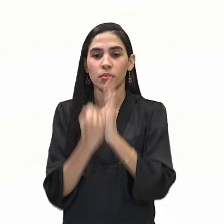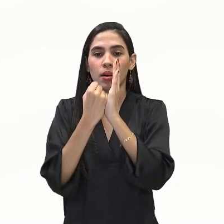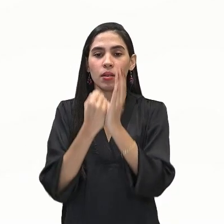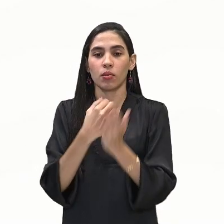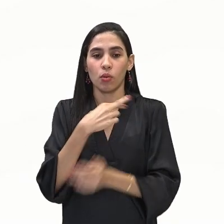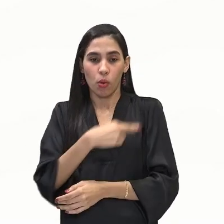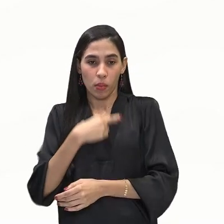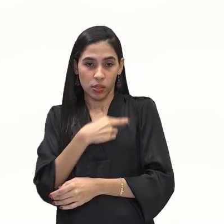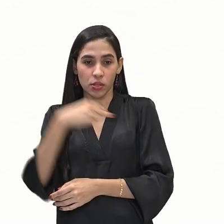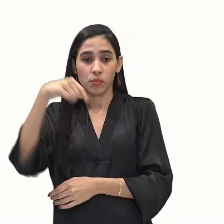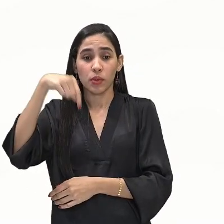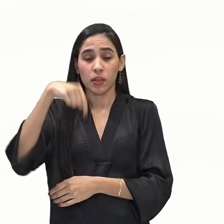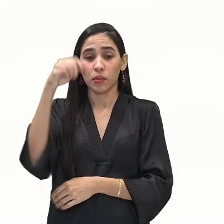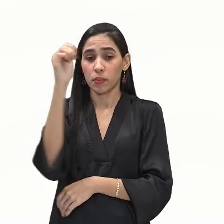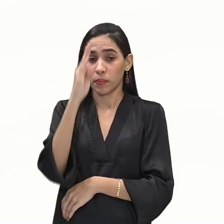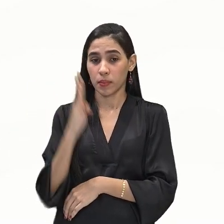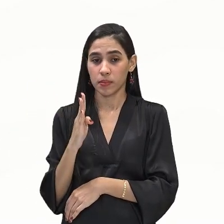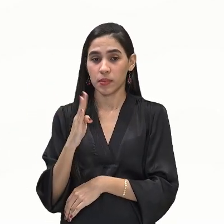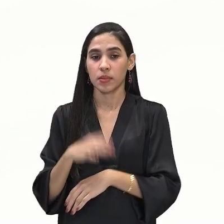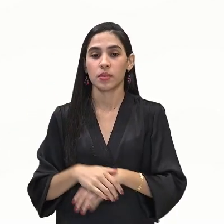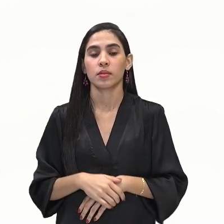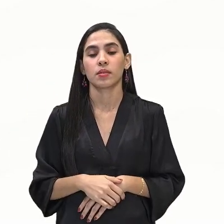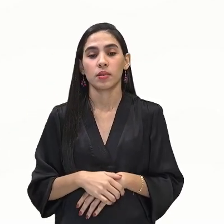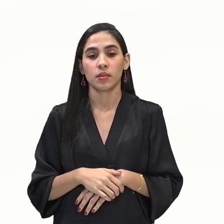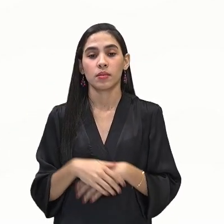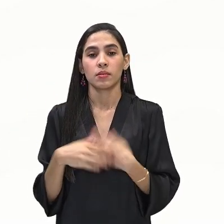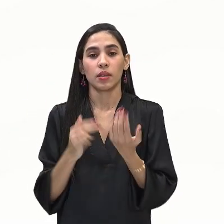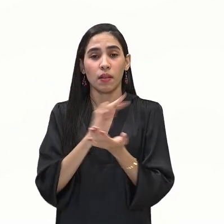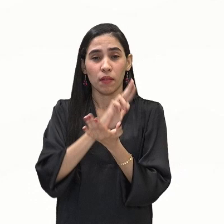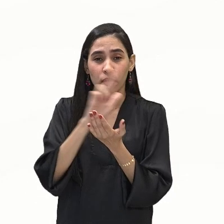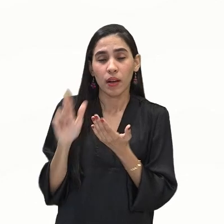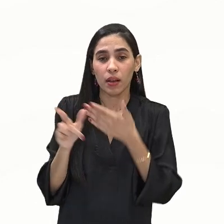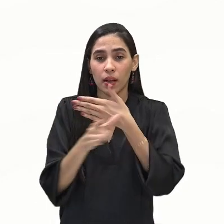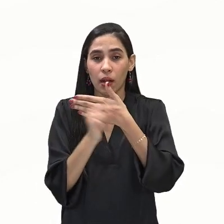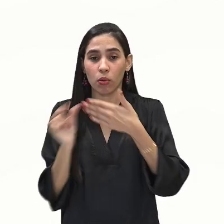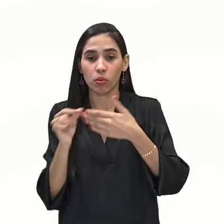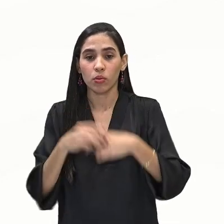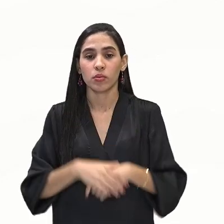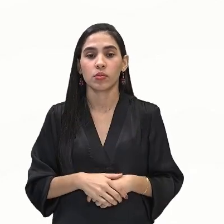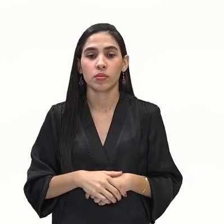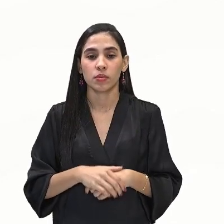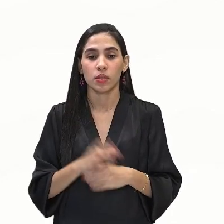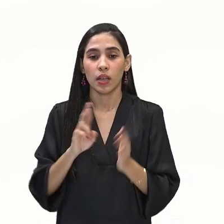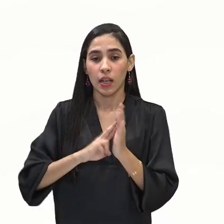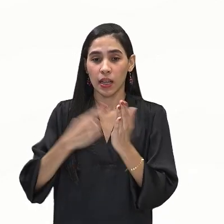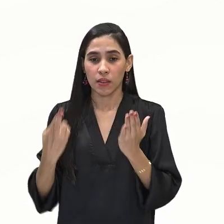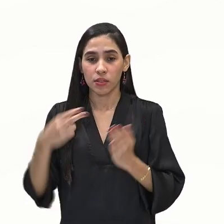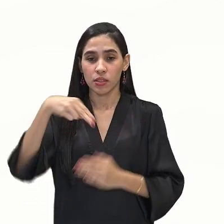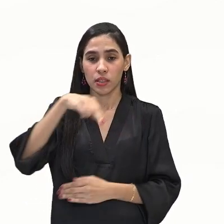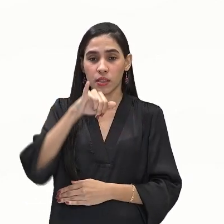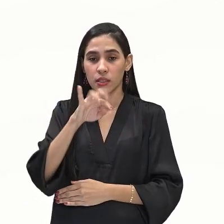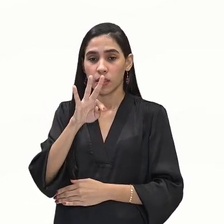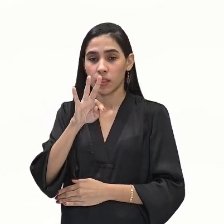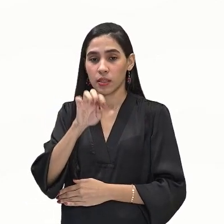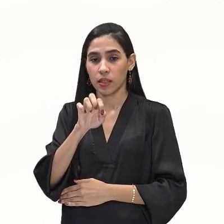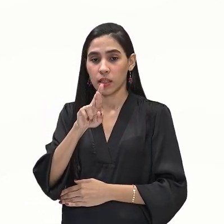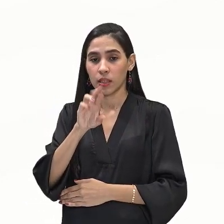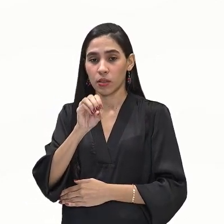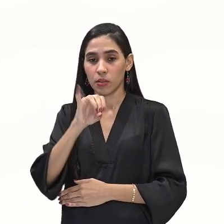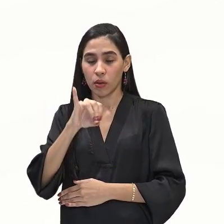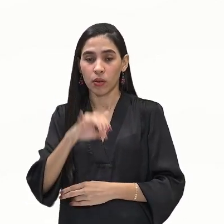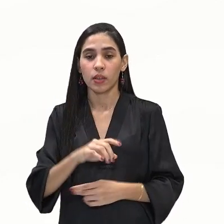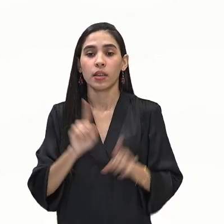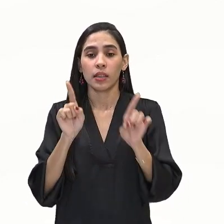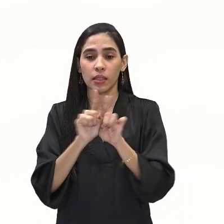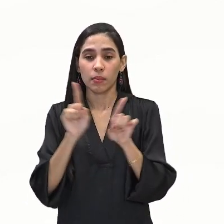no Brasil, do ponto de vista de vários autores, são a Revista Niterói e o